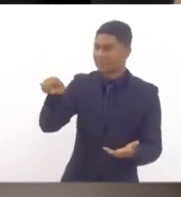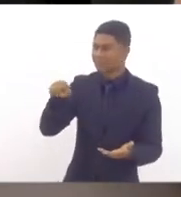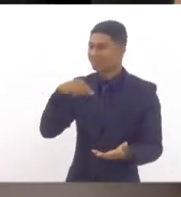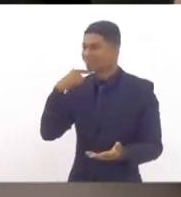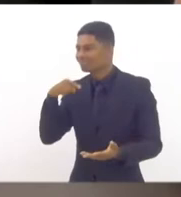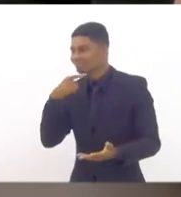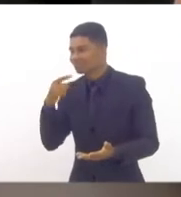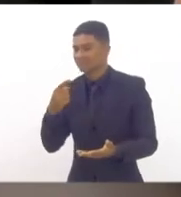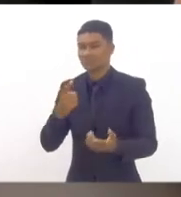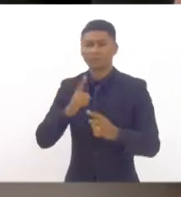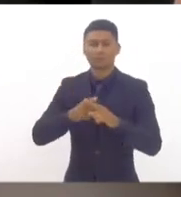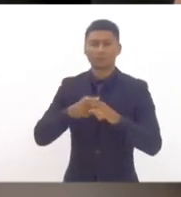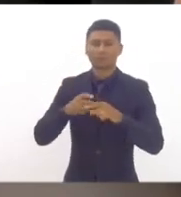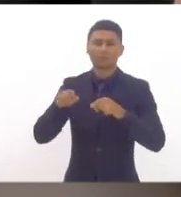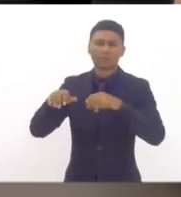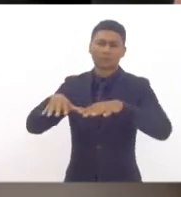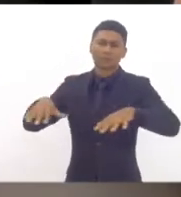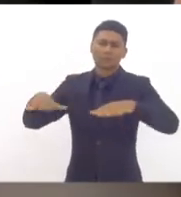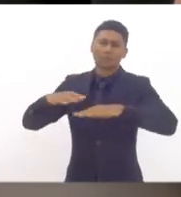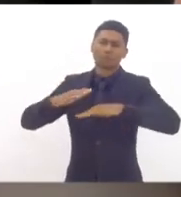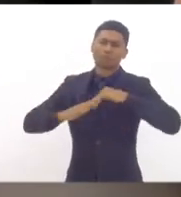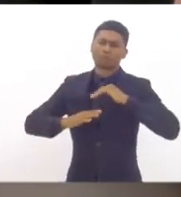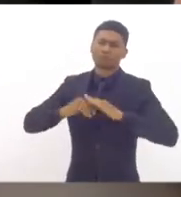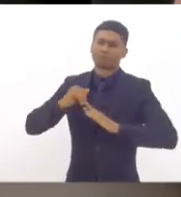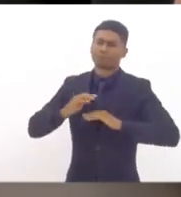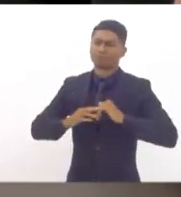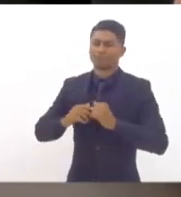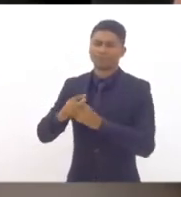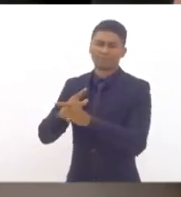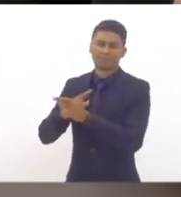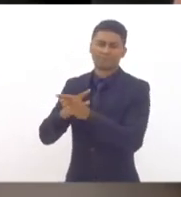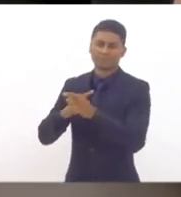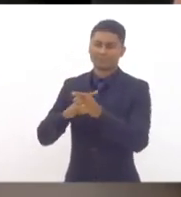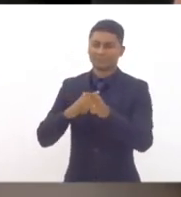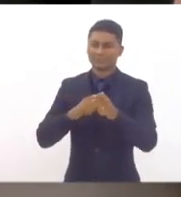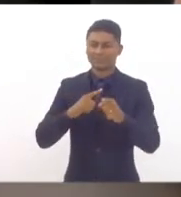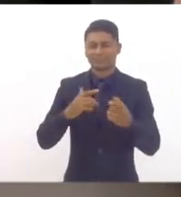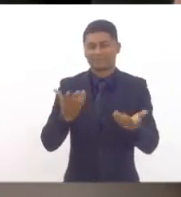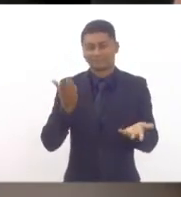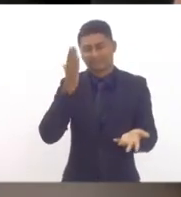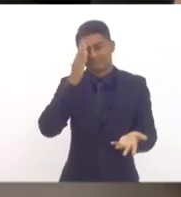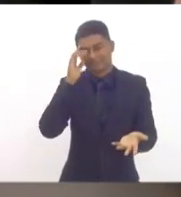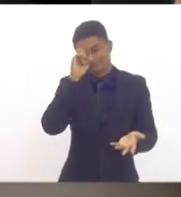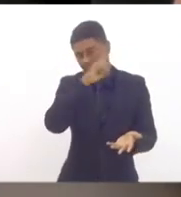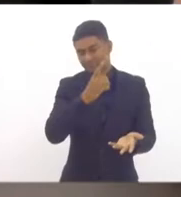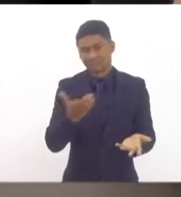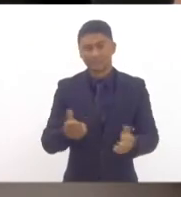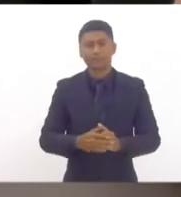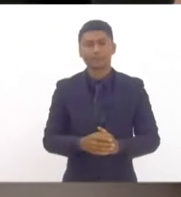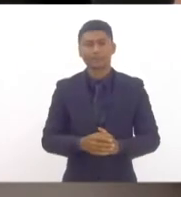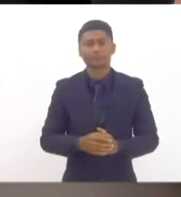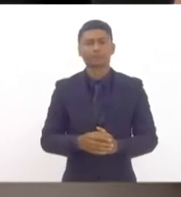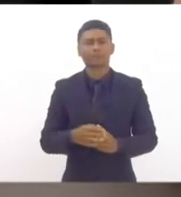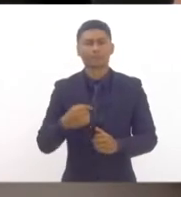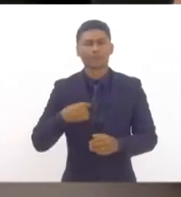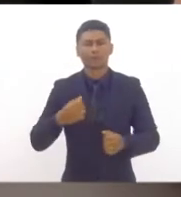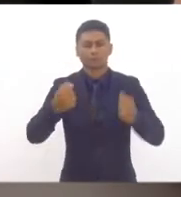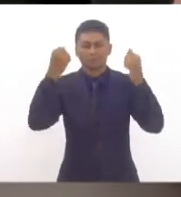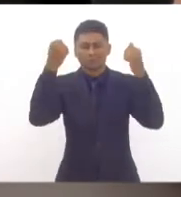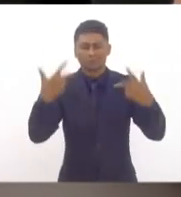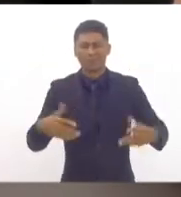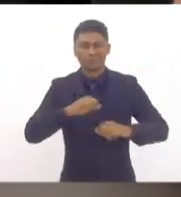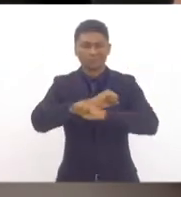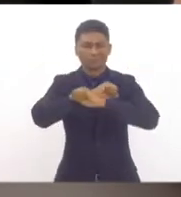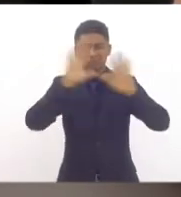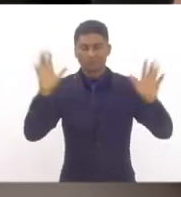tem pessoas tão capacitadas, qualificadas. Mas, enfim, eu gostaria de deixar claro que o